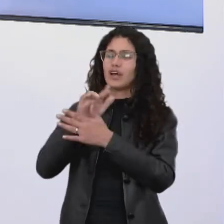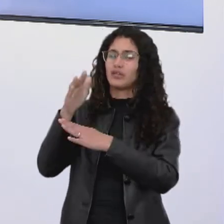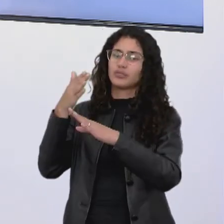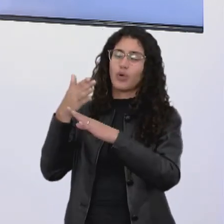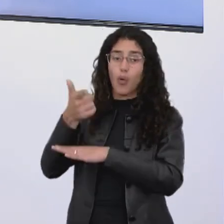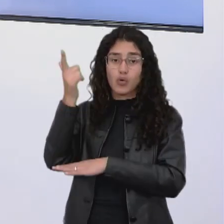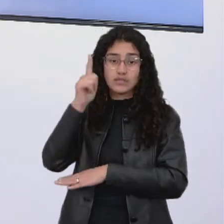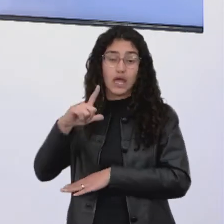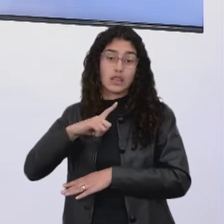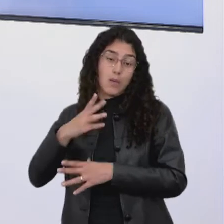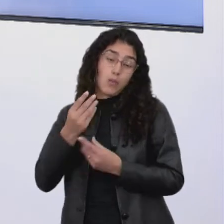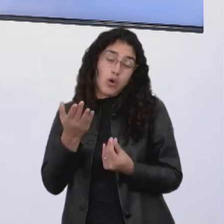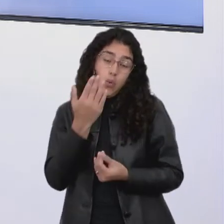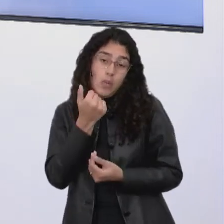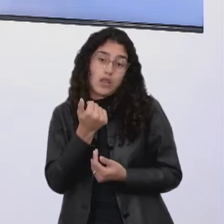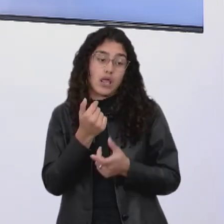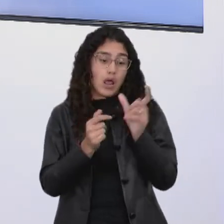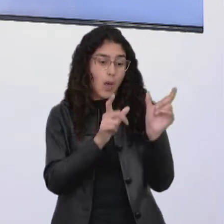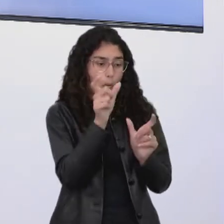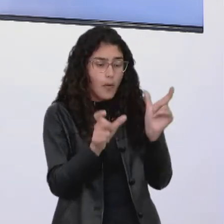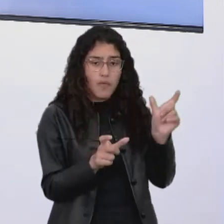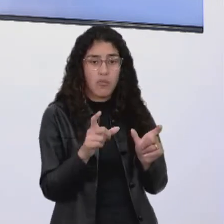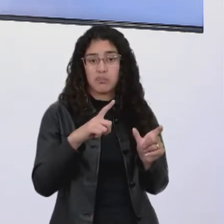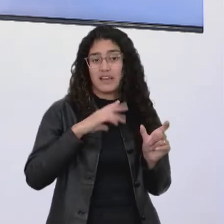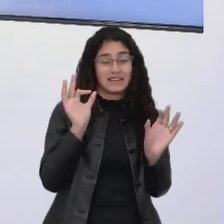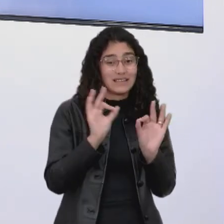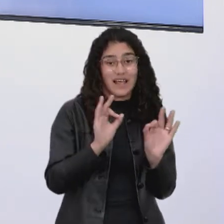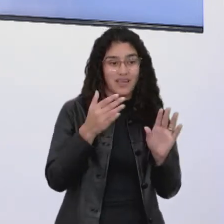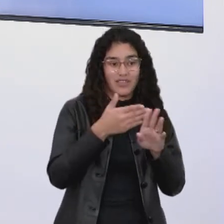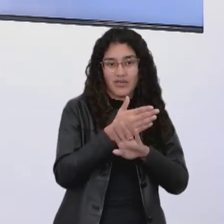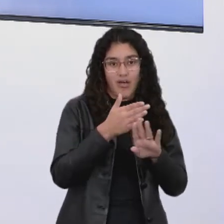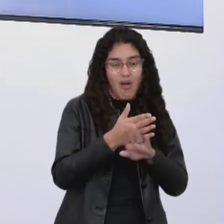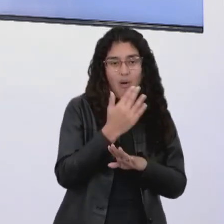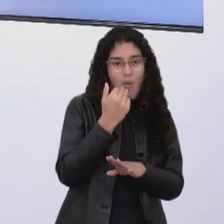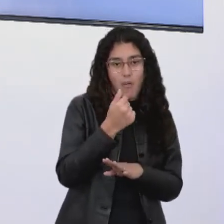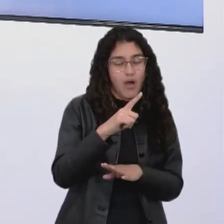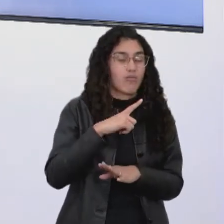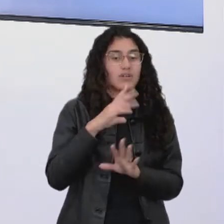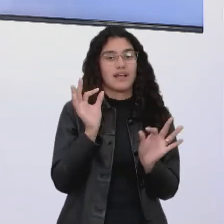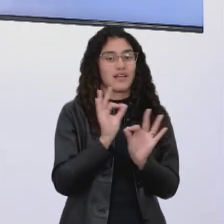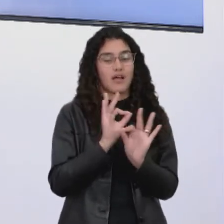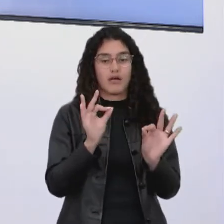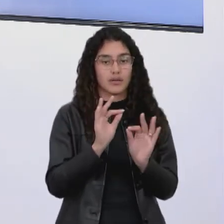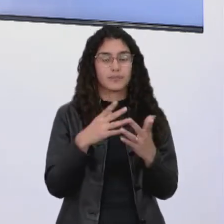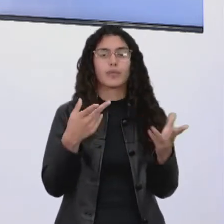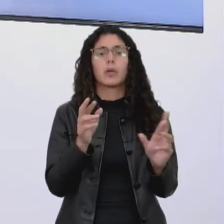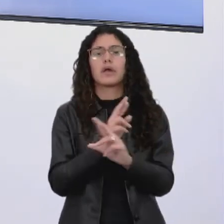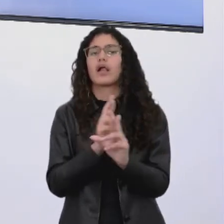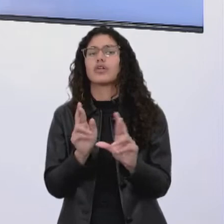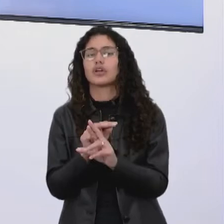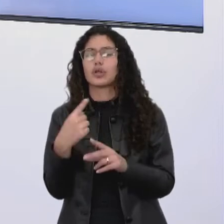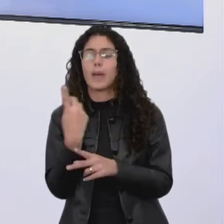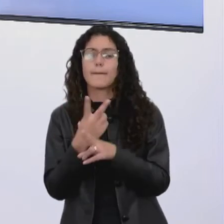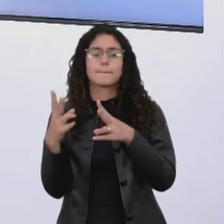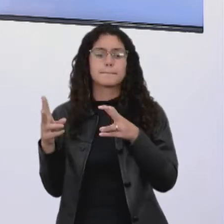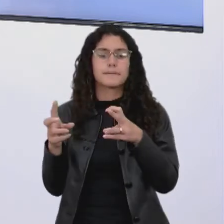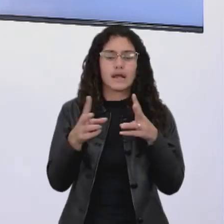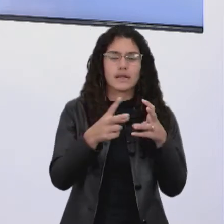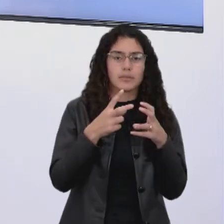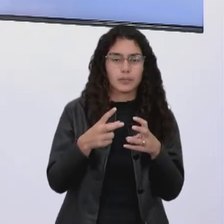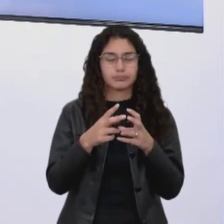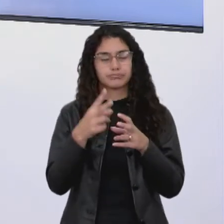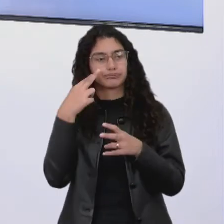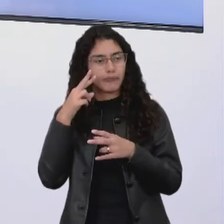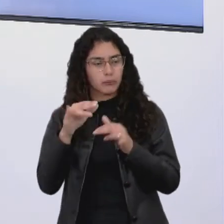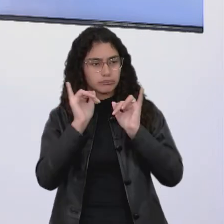outras pouco ou quase nenhum. E aí, como essas coisas se relacionam? Quando a gente olhou aquela notícia,